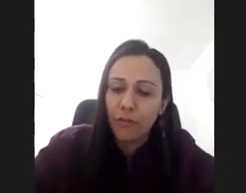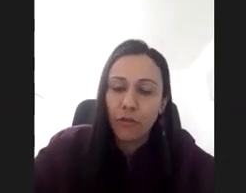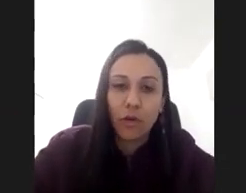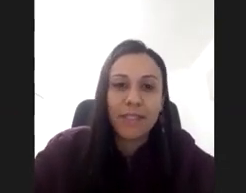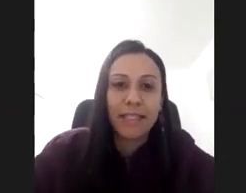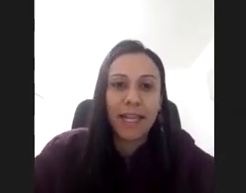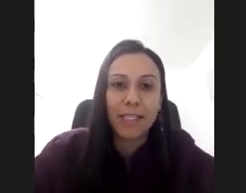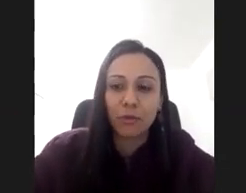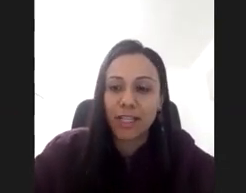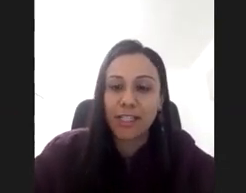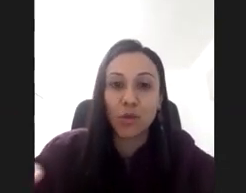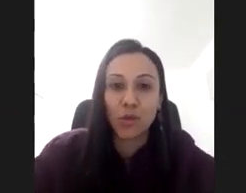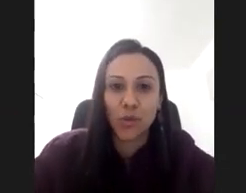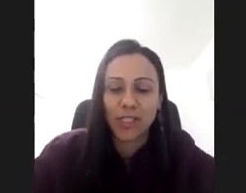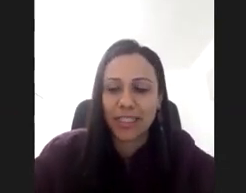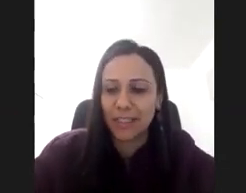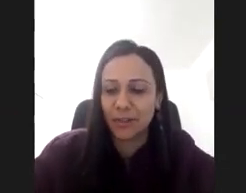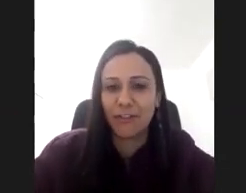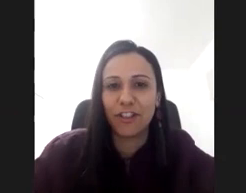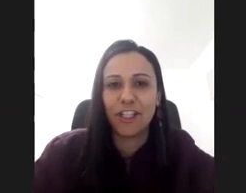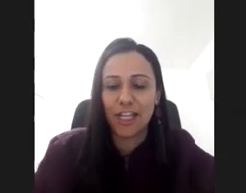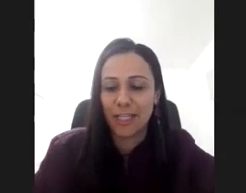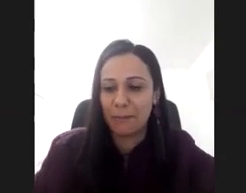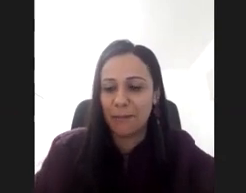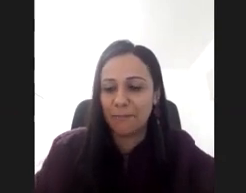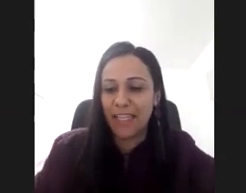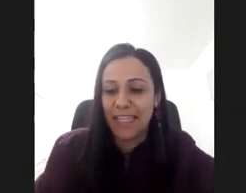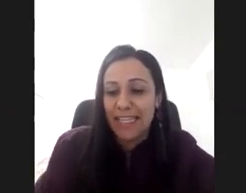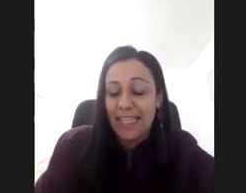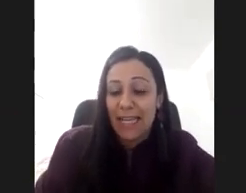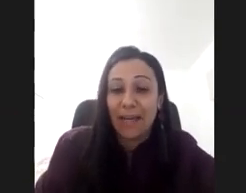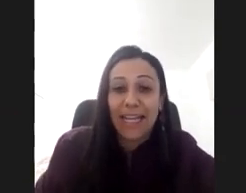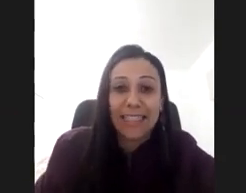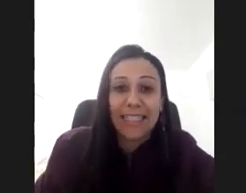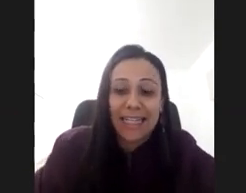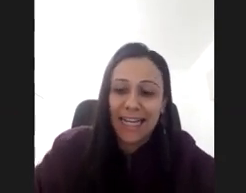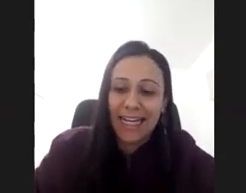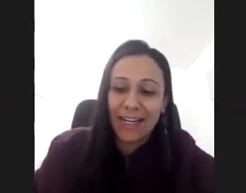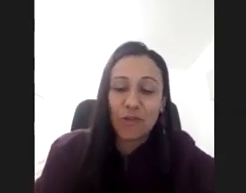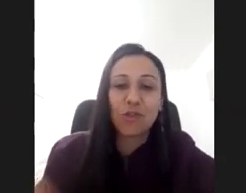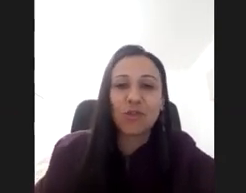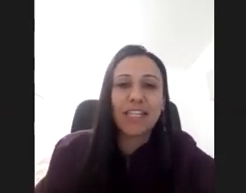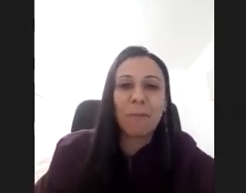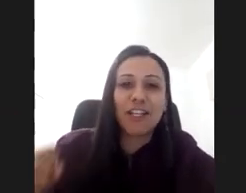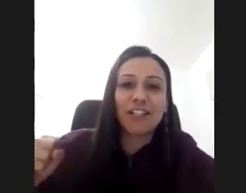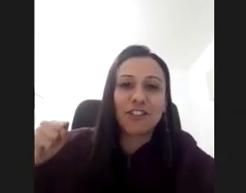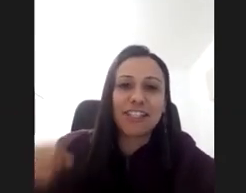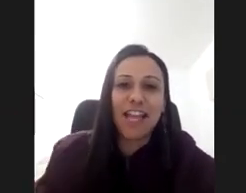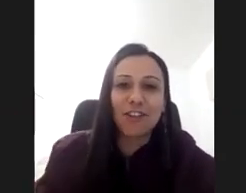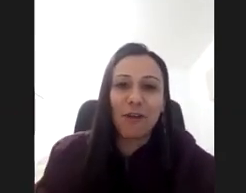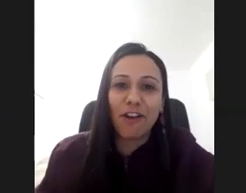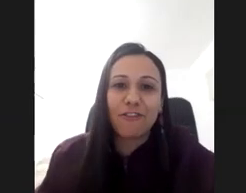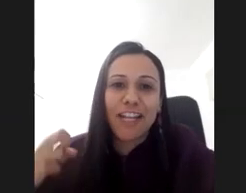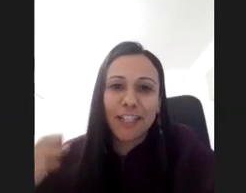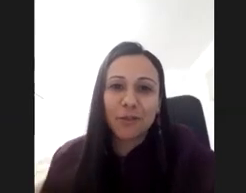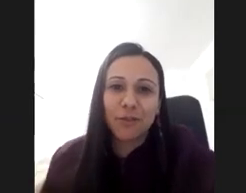Bem, eu vou me centrar em responder a questão do SUS, então, né, que foi destinada para mim. Camarada, o SUS é a política social